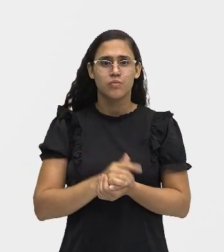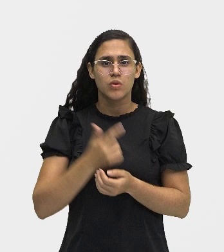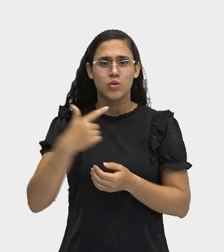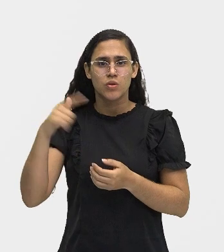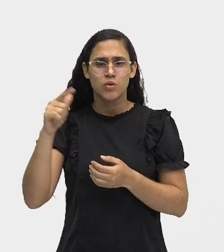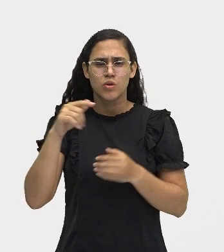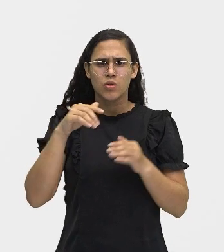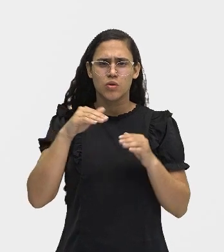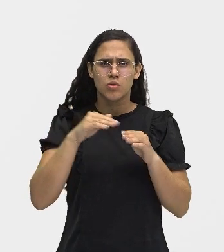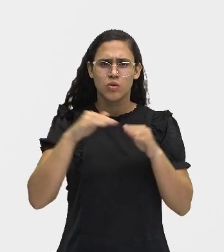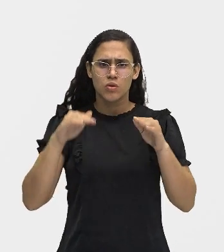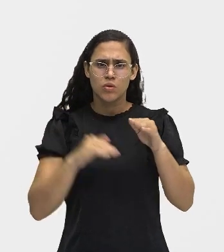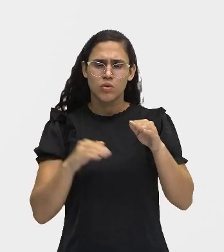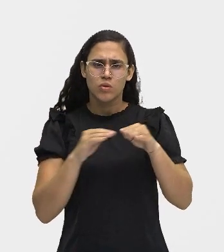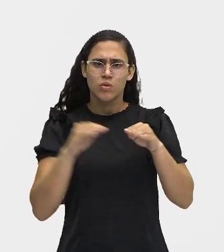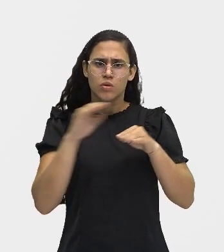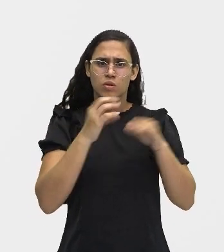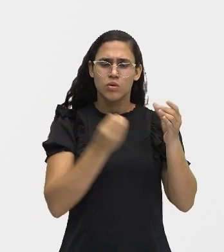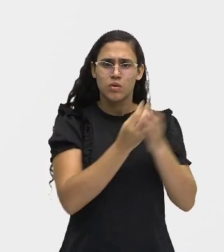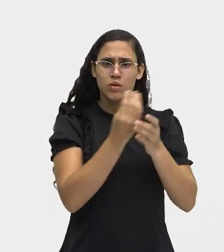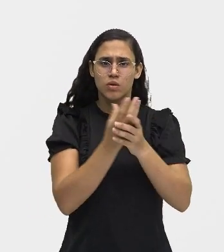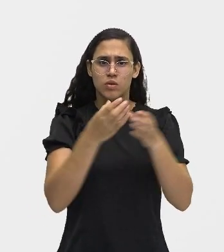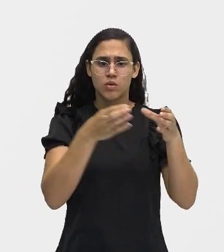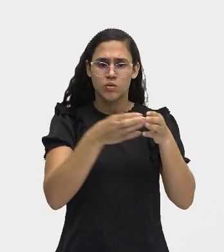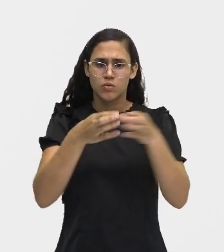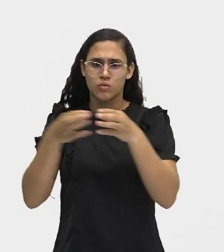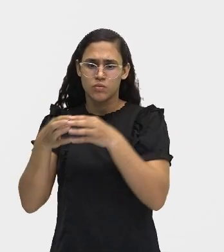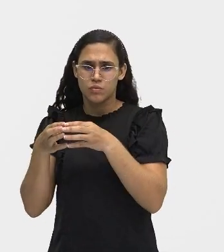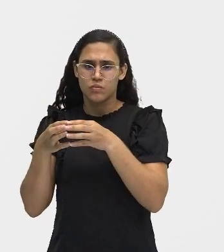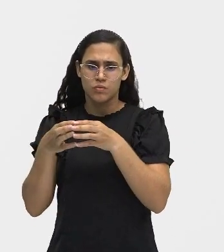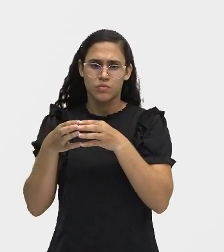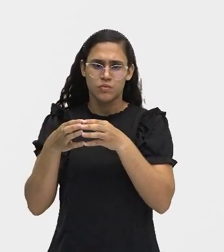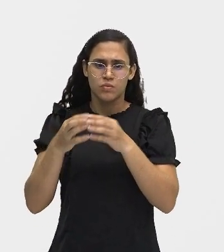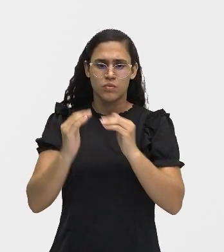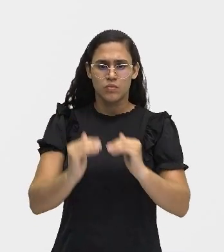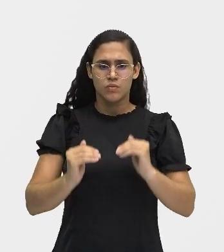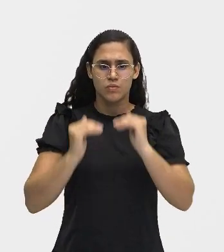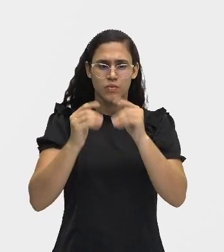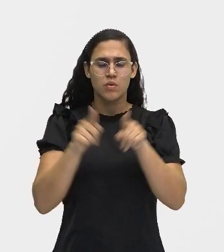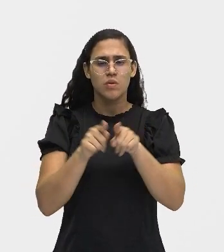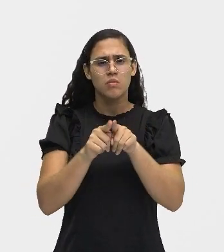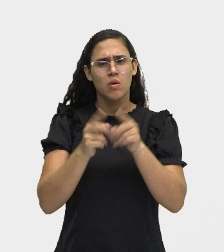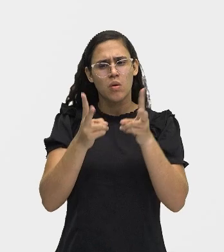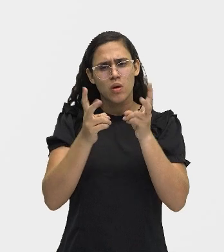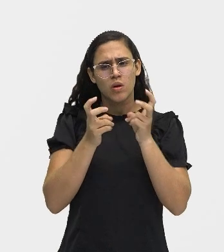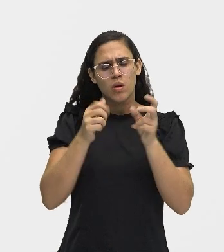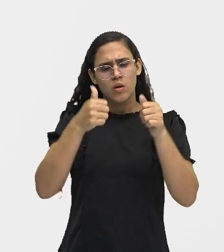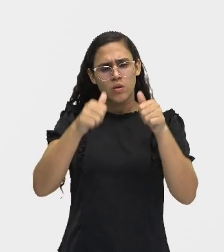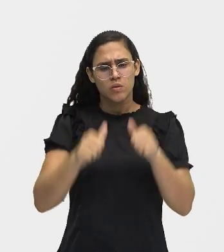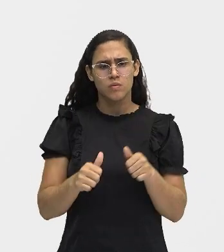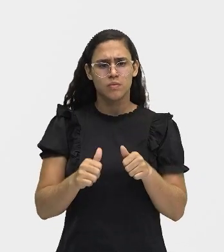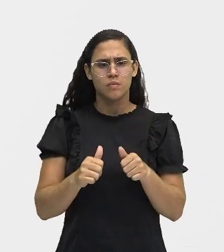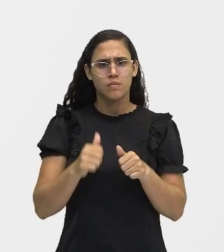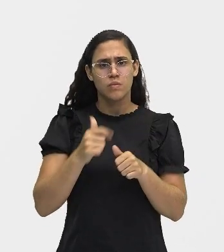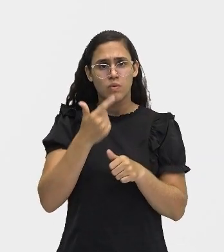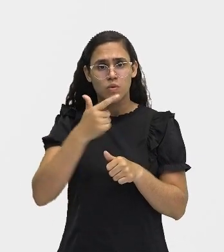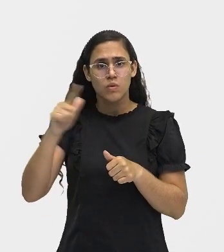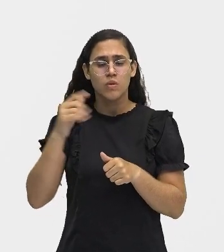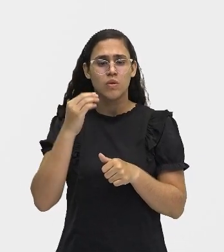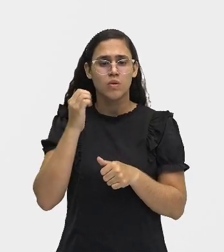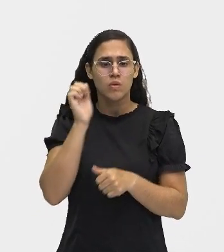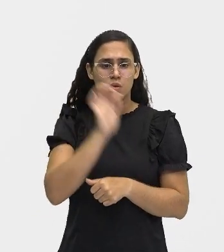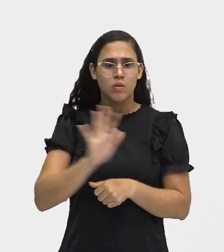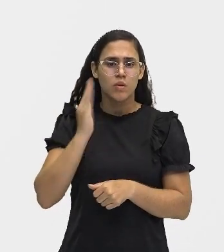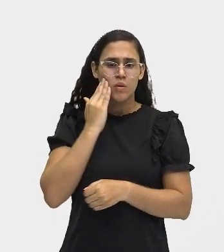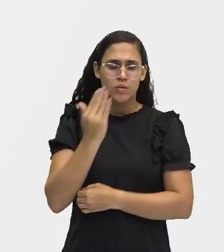regressões marinhas e a formação das cadeias montanhosas, tá? Então, a gente observa essa escala na próxima imagem, né?